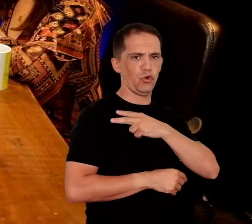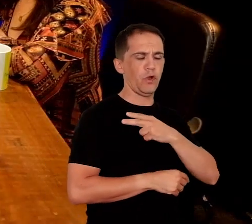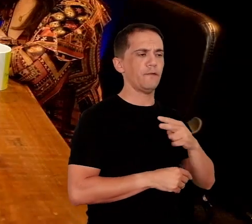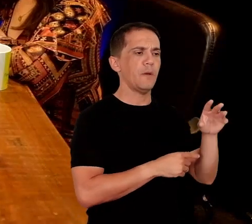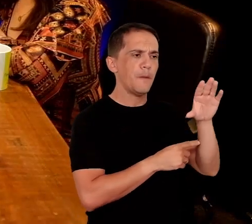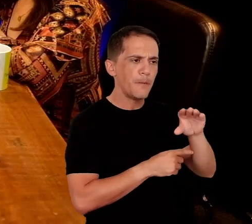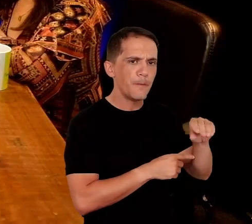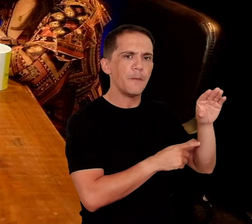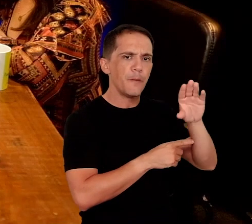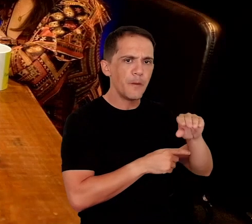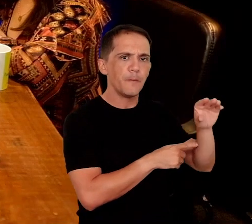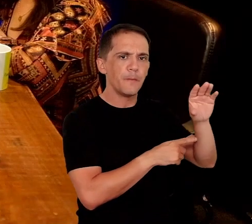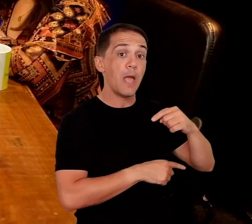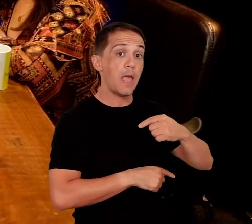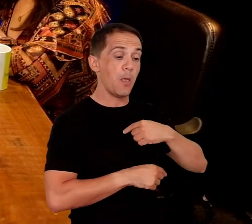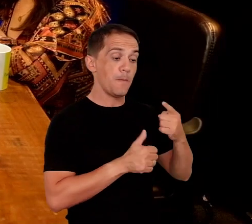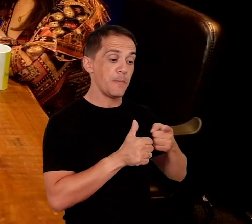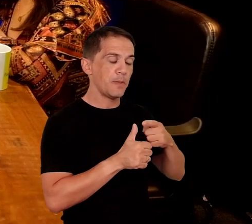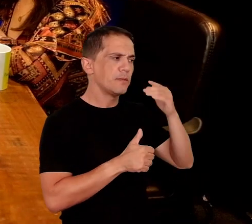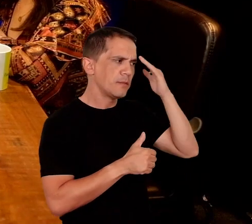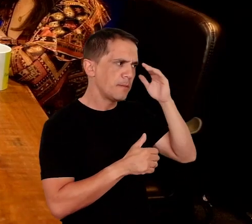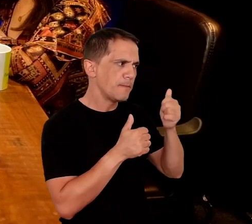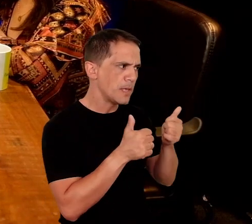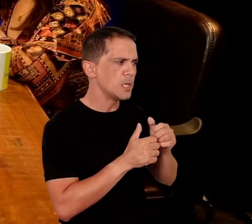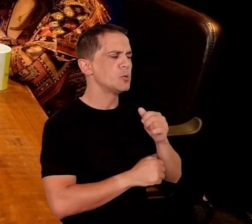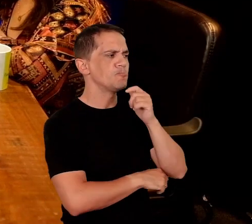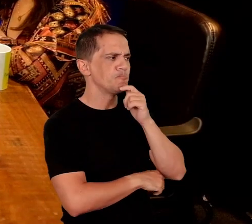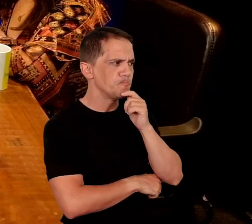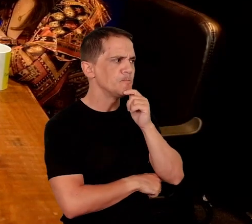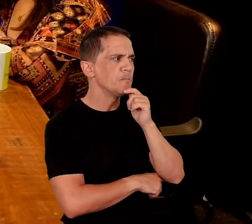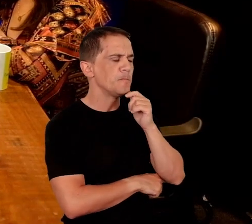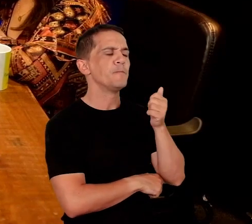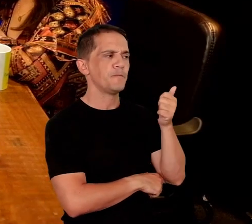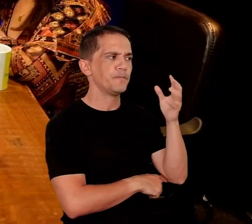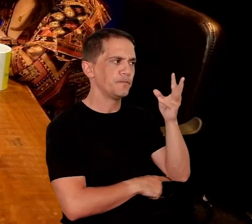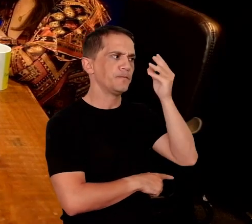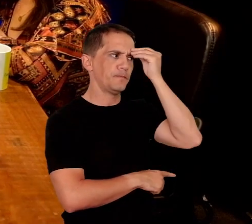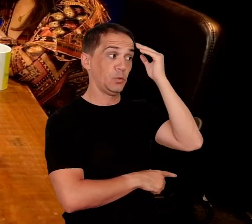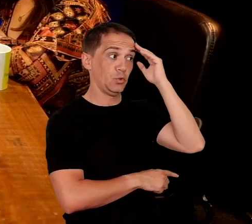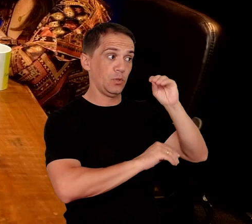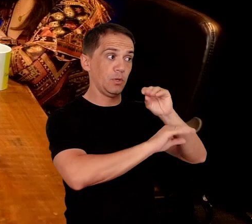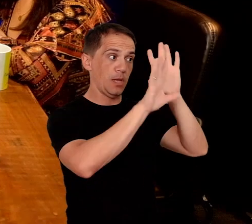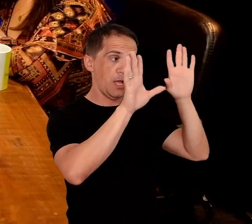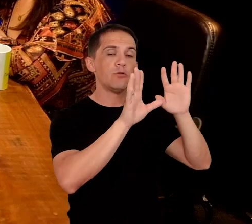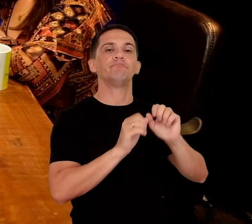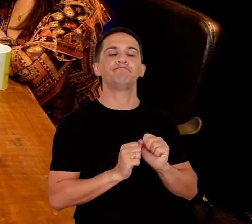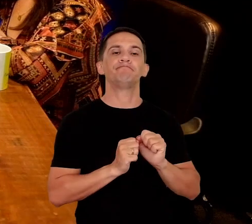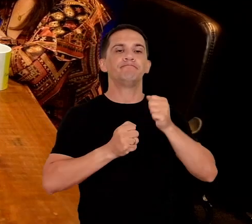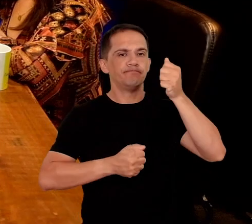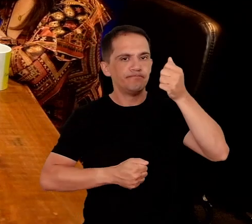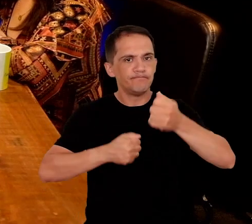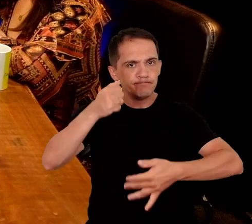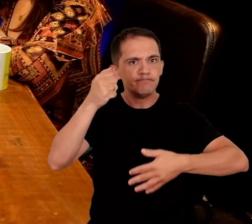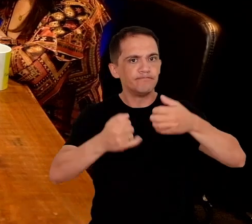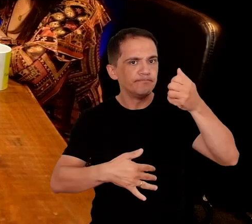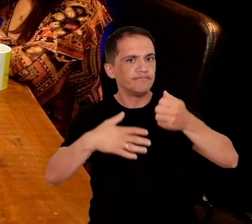assunto tão sério, né? E em cada detalhe a gente faz assim pro surdo esperar um pouquinho, a gente entende o que a pessoa tá falando e aí